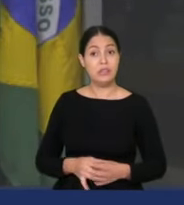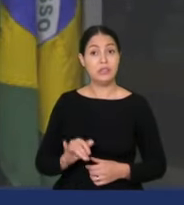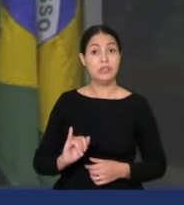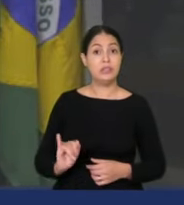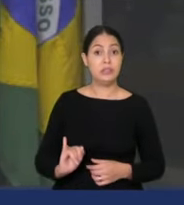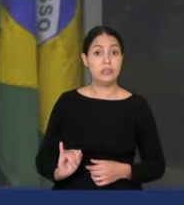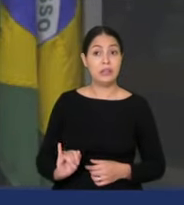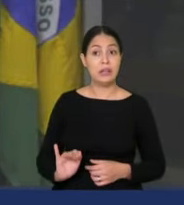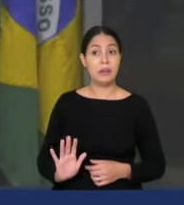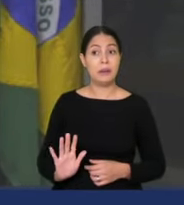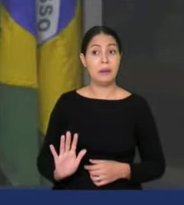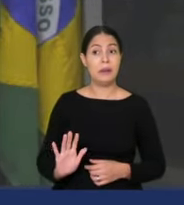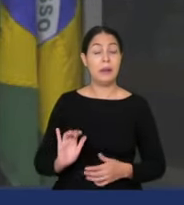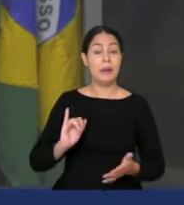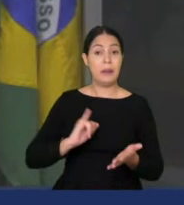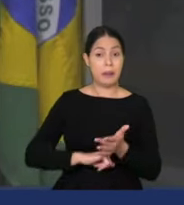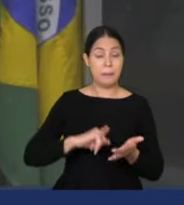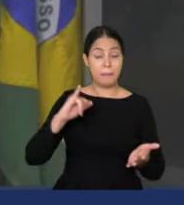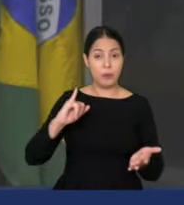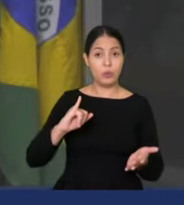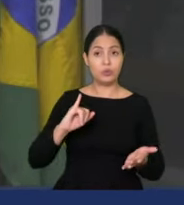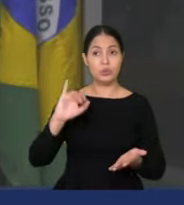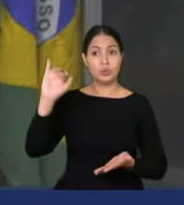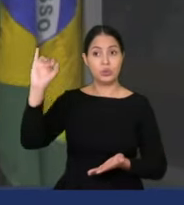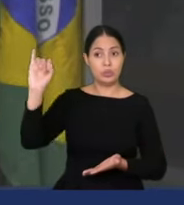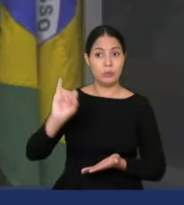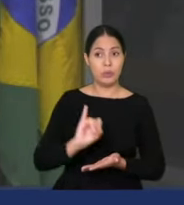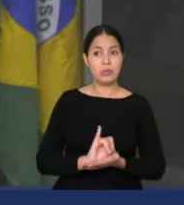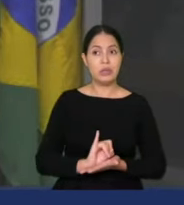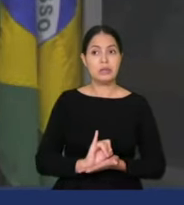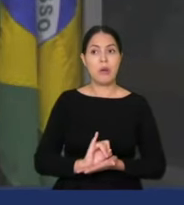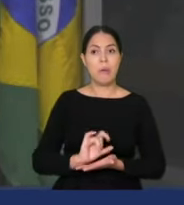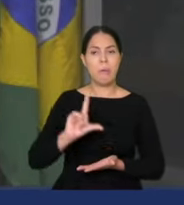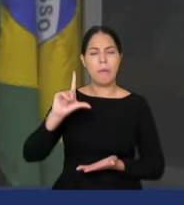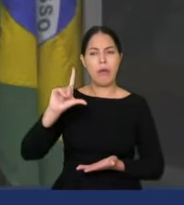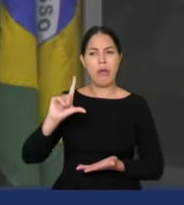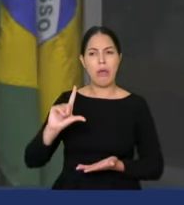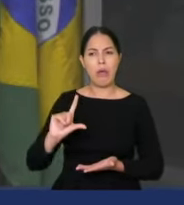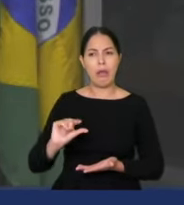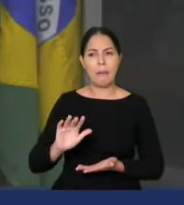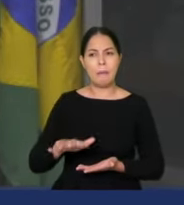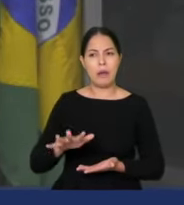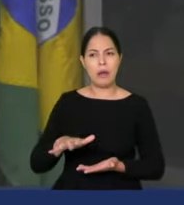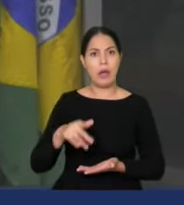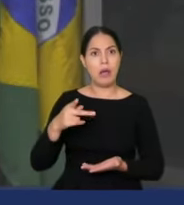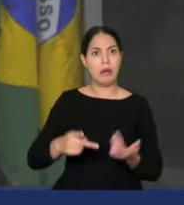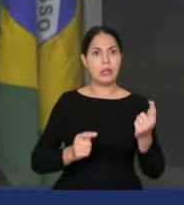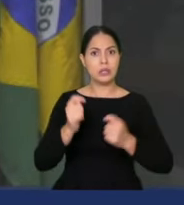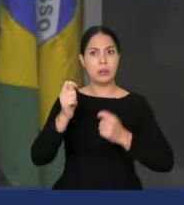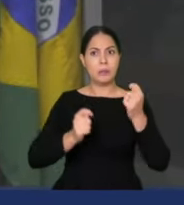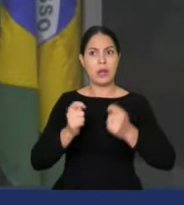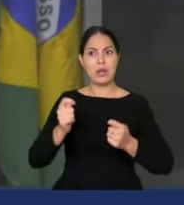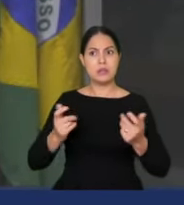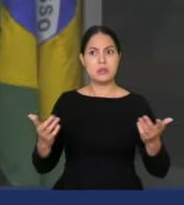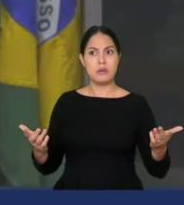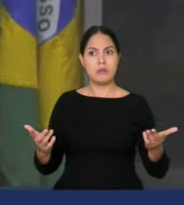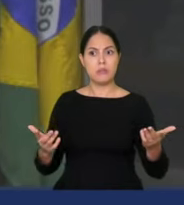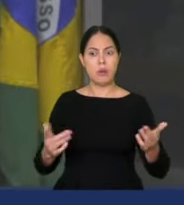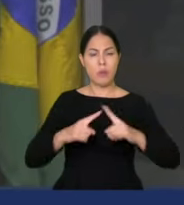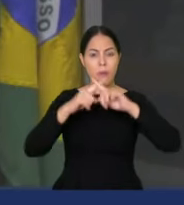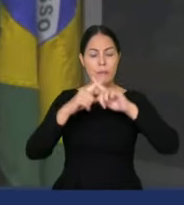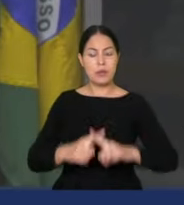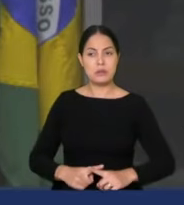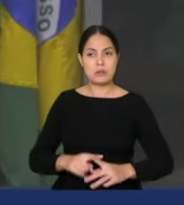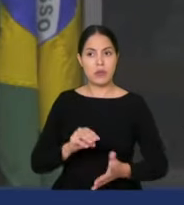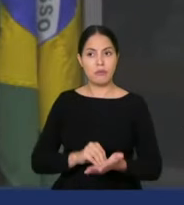importação, fazendo com que a indústria brasileira fique cada vez menos competitiva, tirou financiamentos subsidiados a